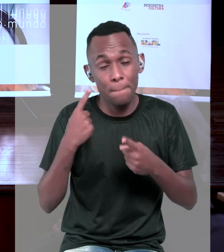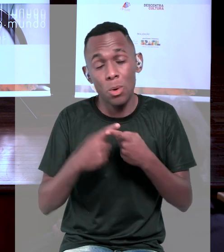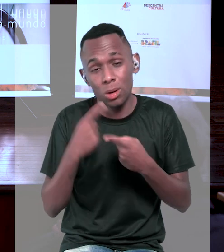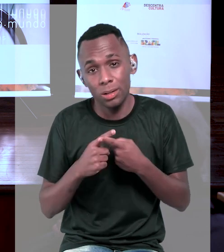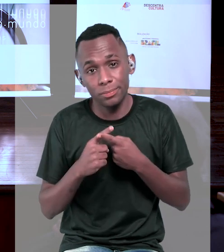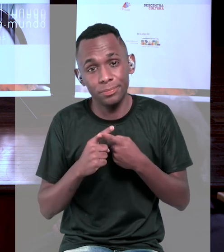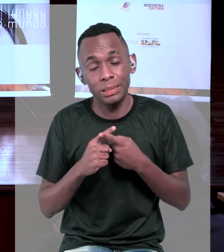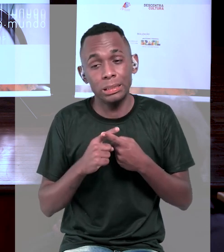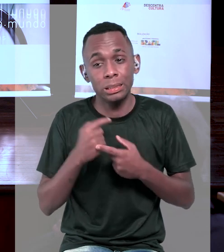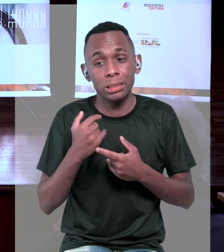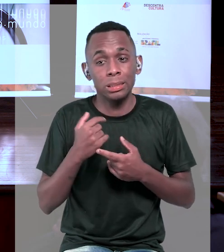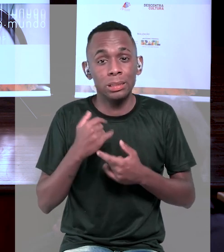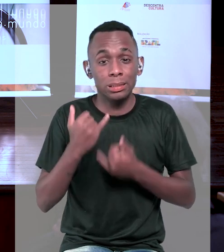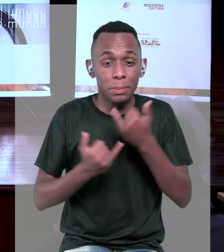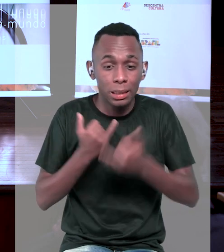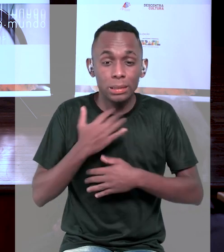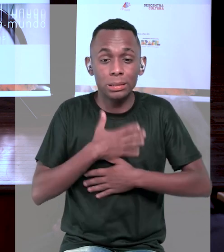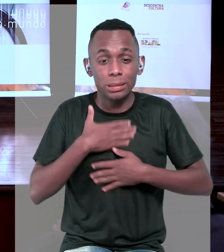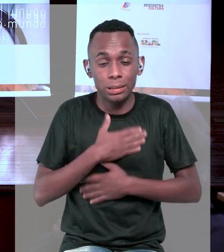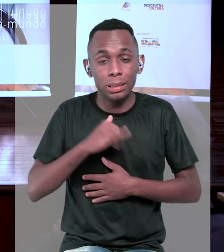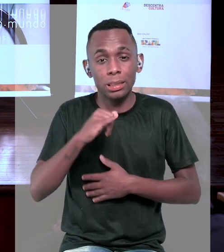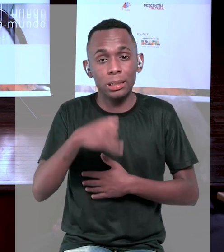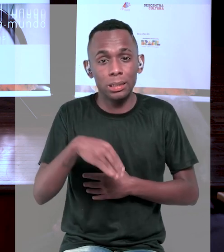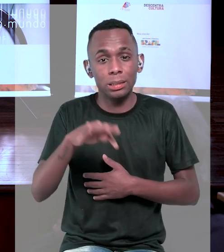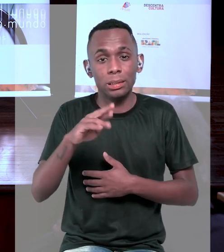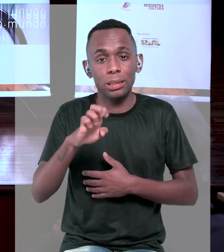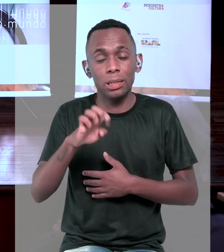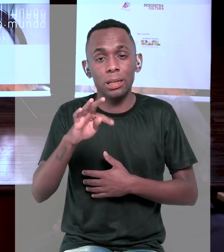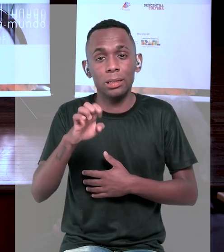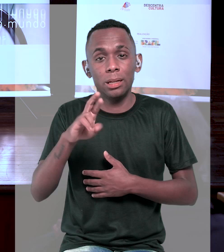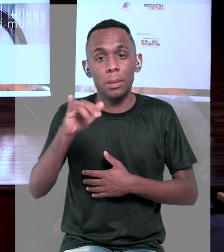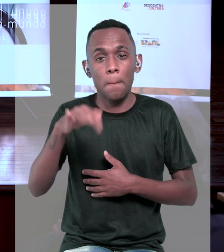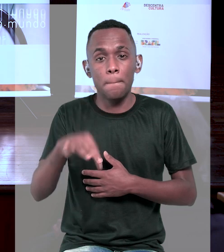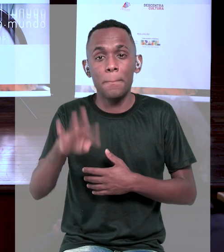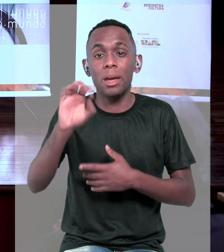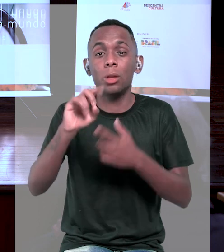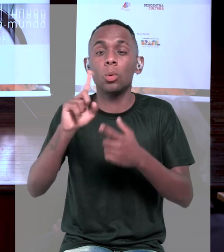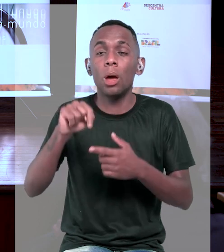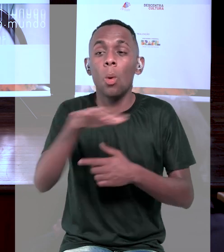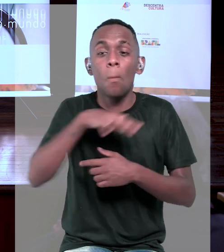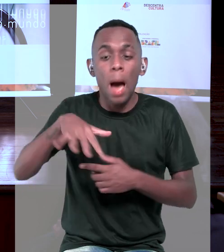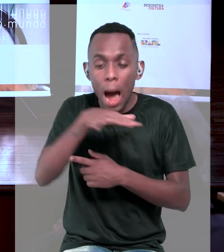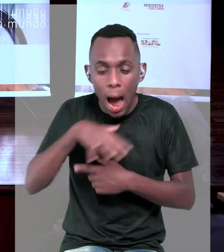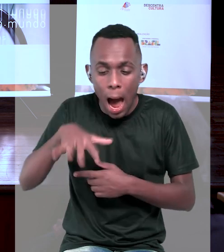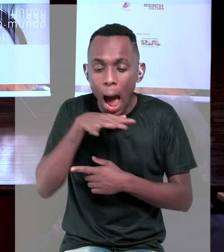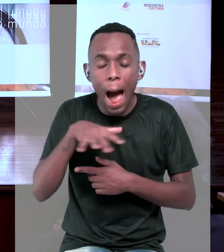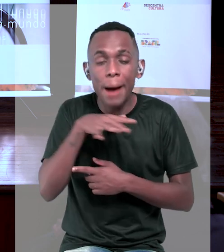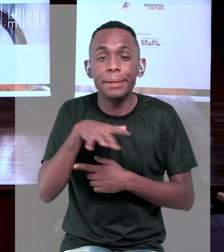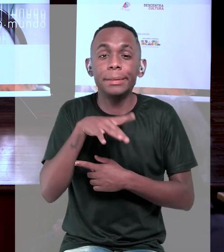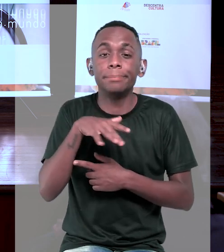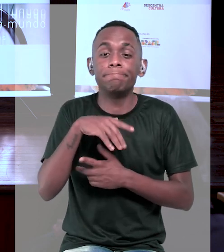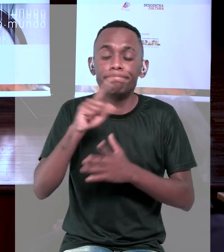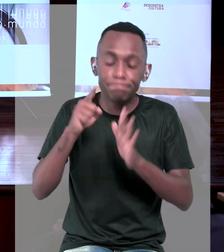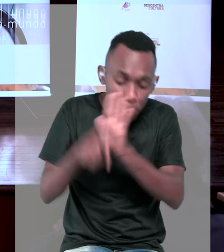entretenimento, eu digo, é uma indústria ou uma superindústria que se alimenta da